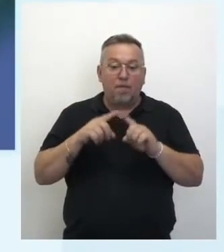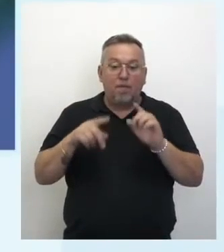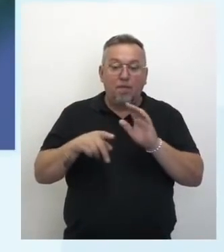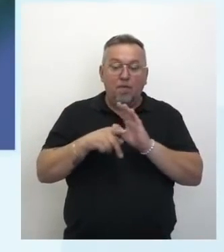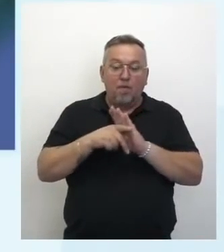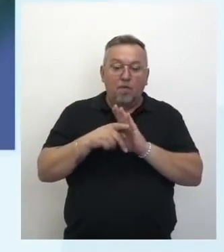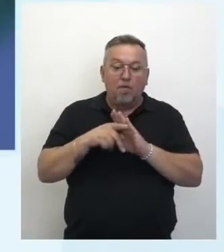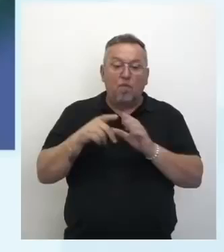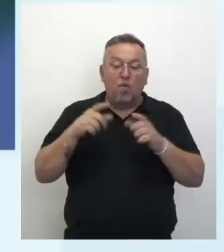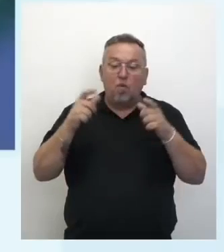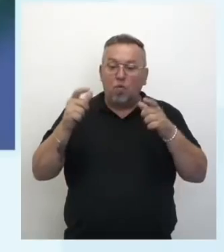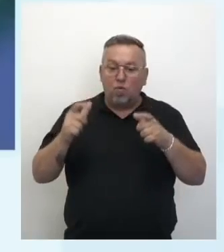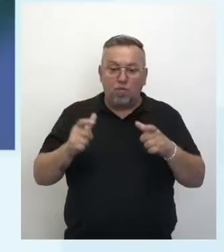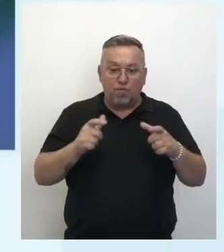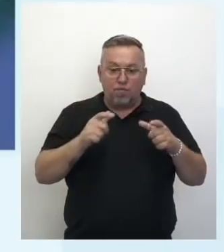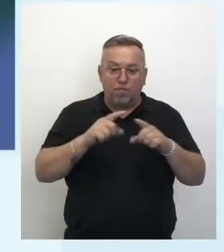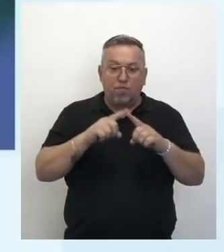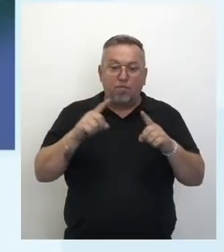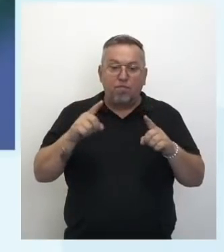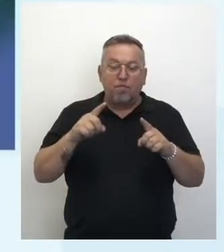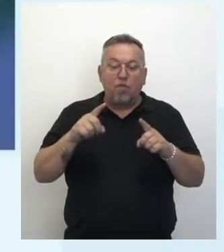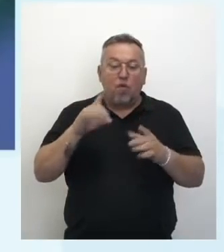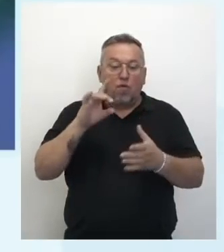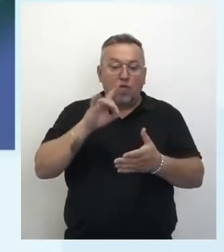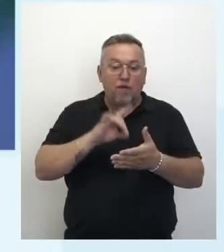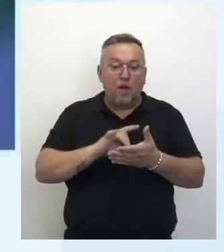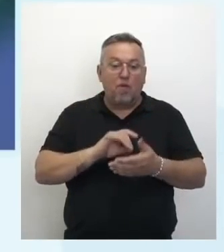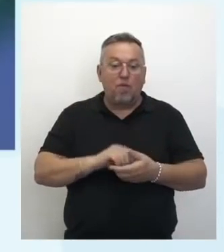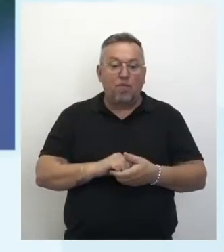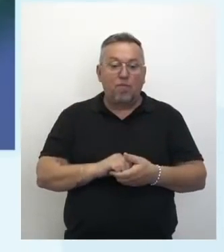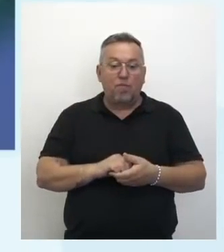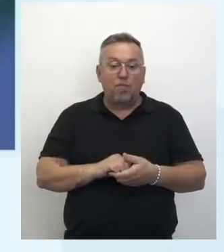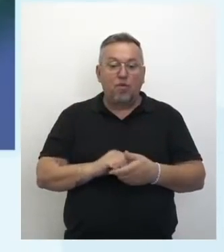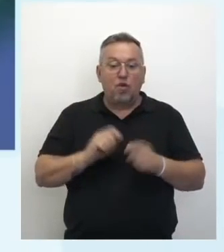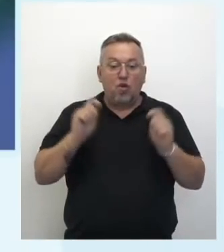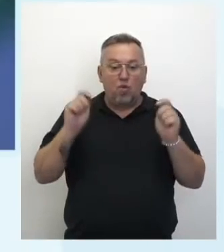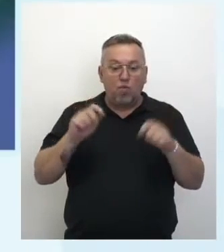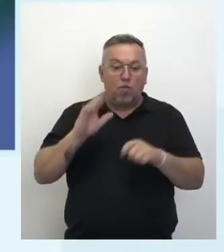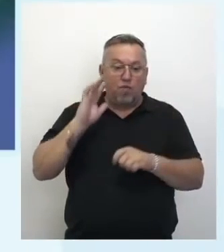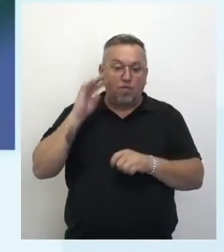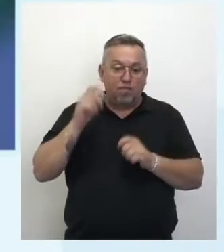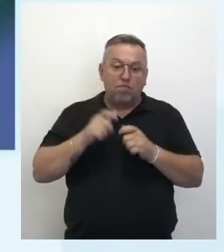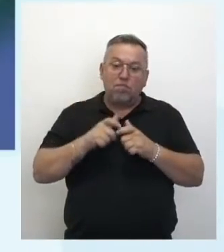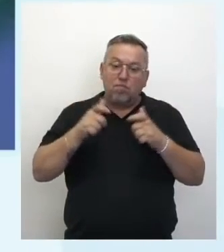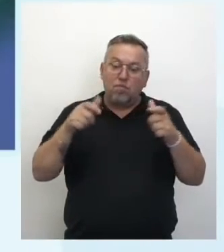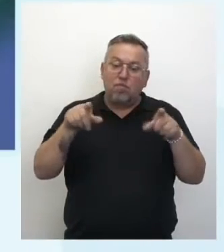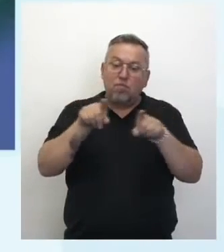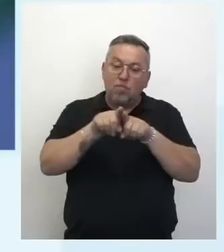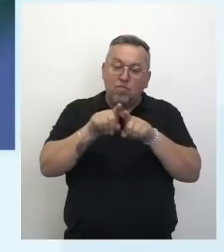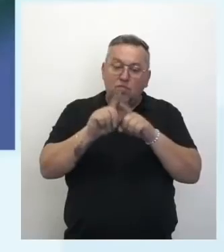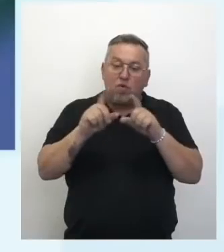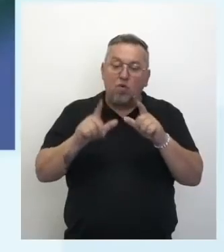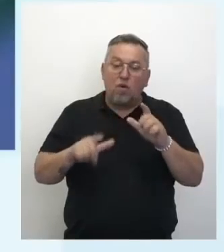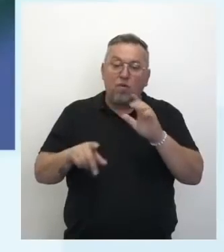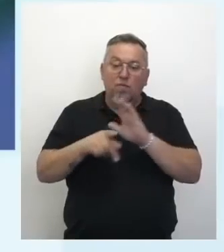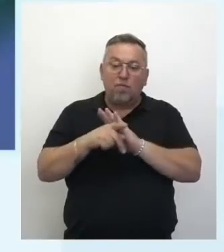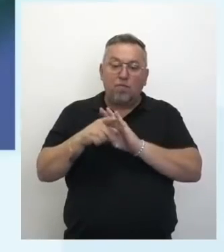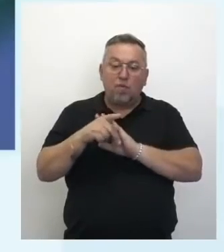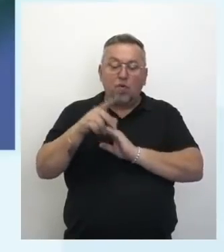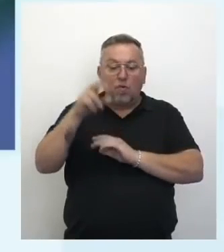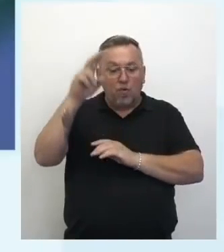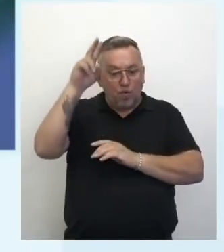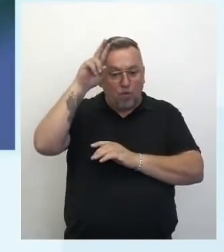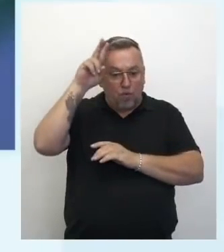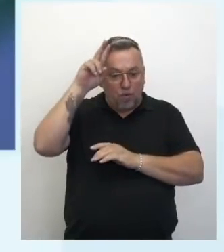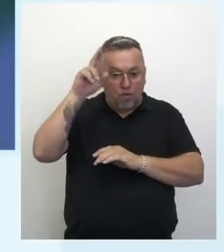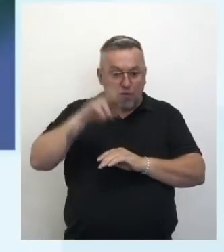uma sobreposição do território oficial. Ou seja, pode ser que se amplie o território, né,